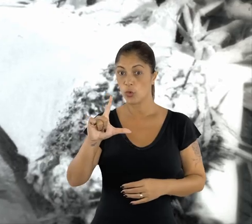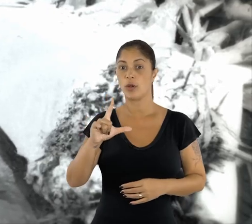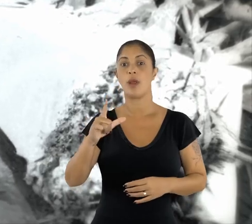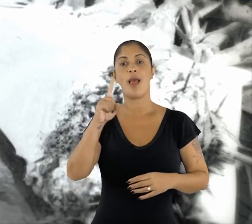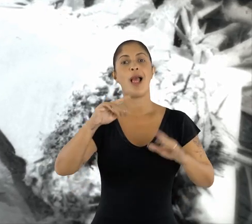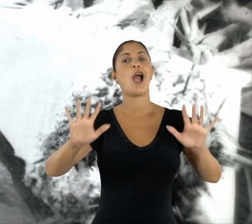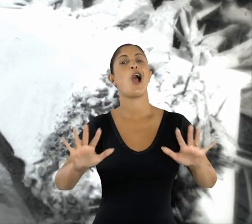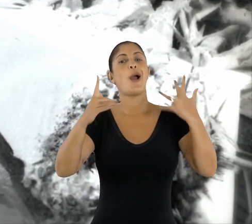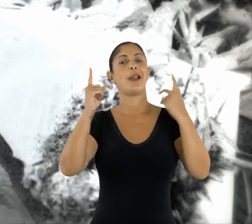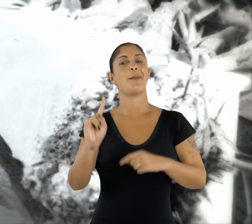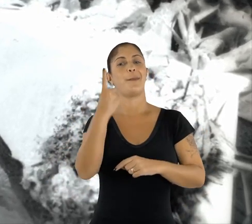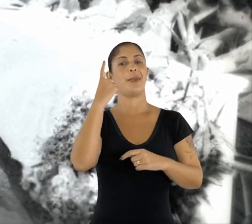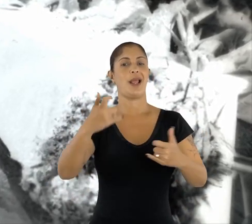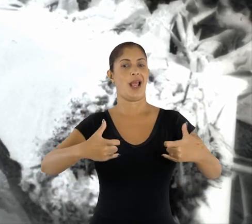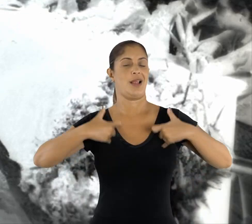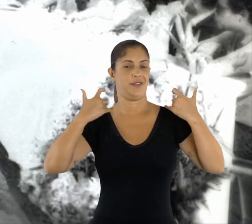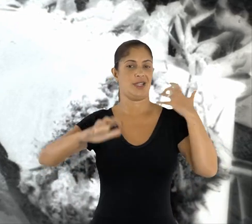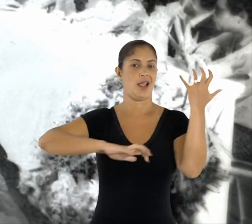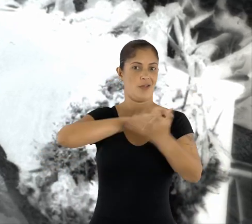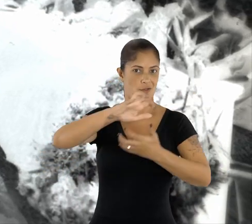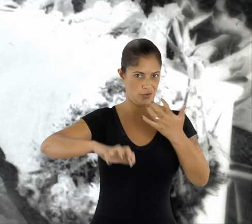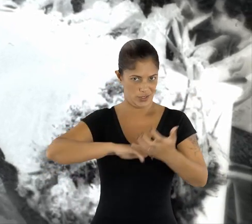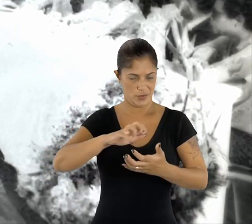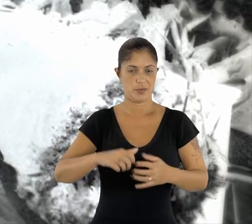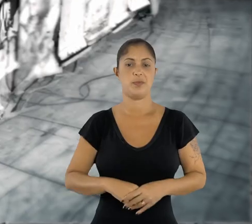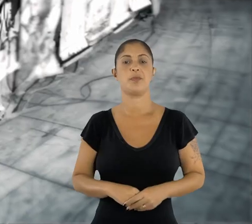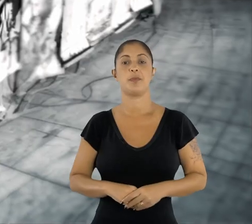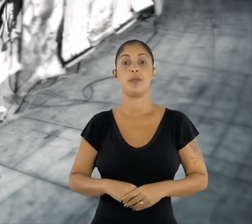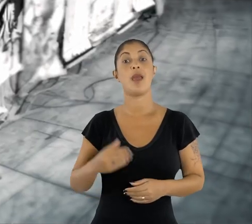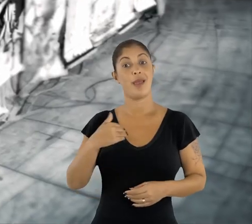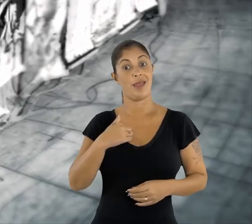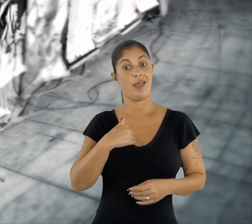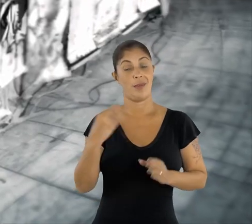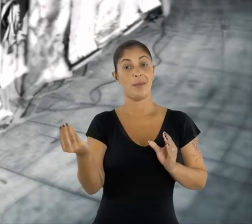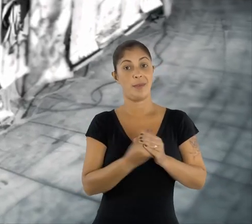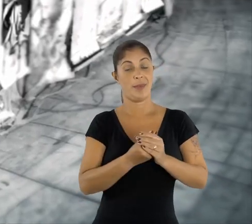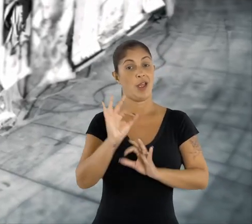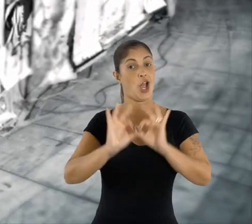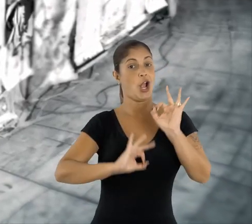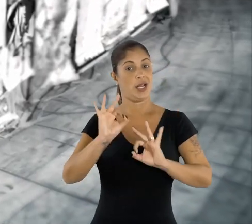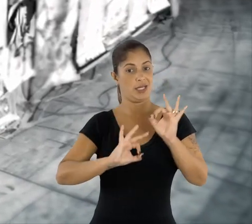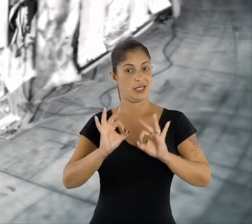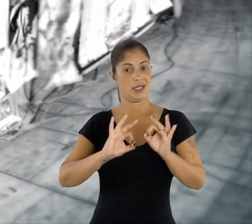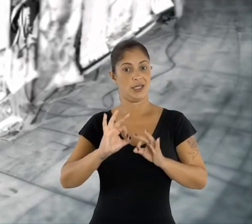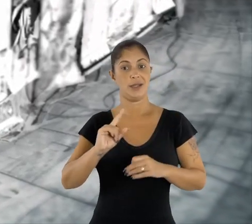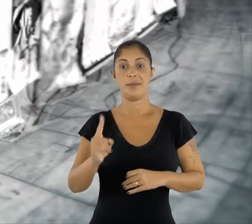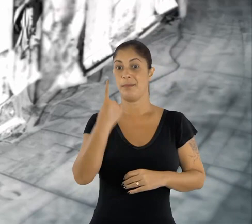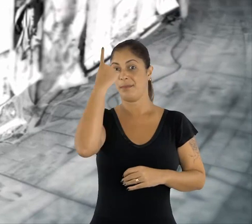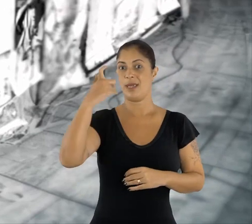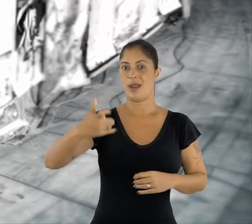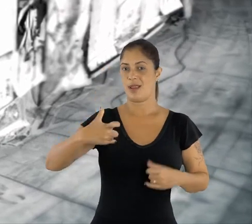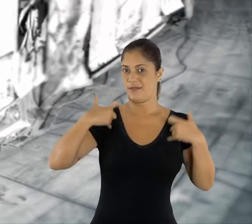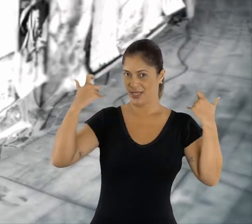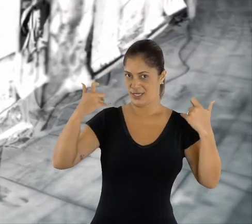julio Em julho, se conmemoraba, se comemorava el primer o primeiro aniversario de la aniversário da Revolución Revolução. y yo era parte E eu del era comité parte do comitê organizador de